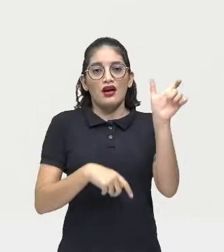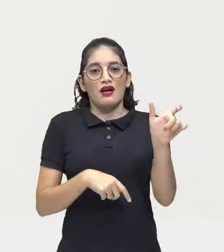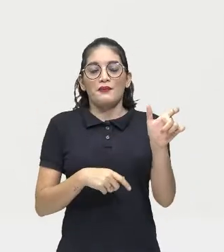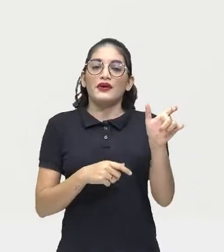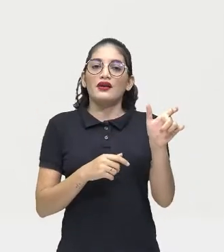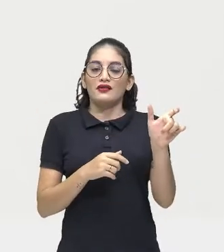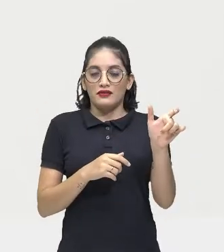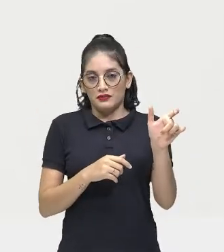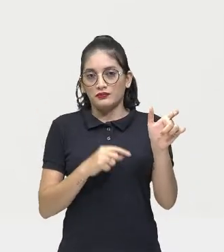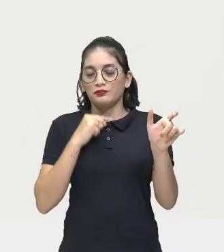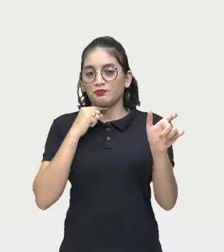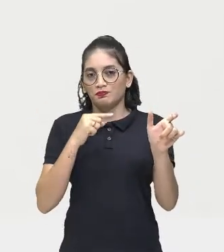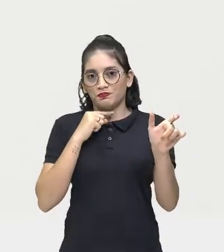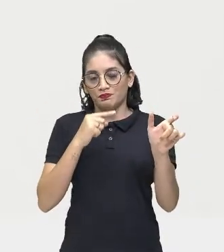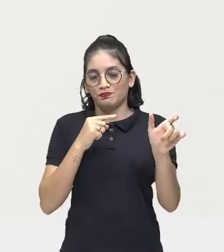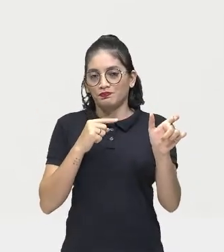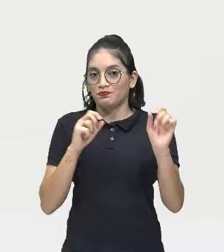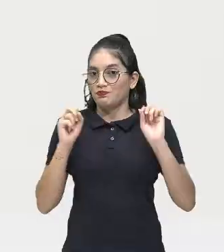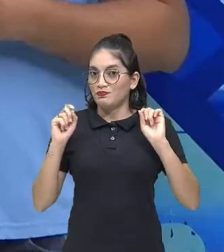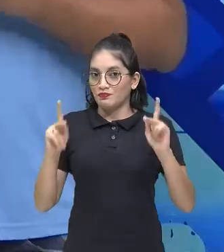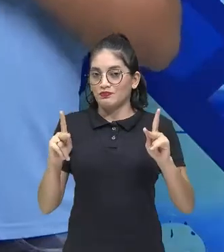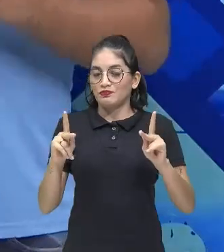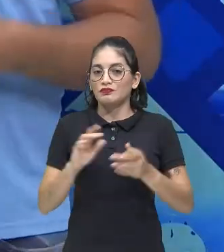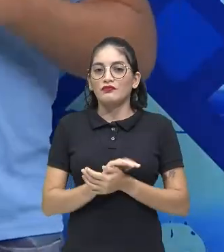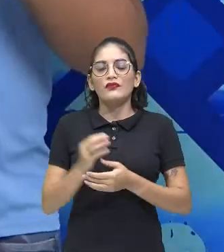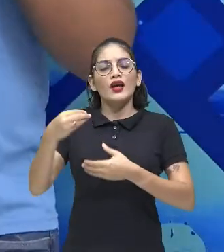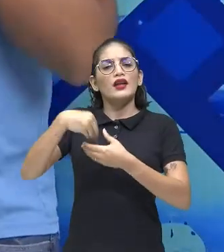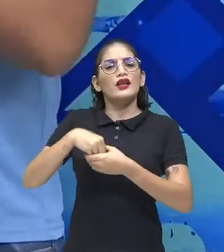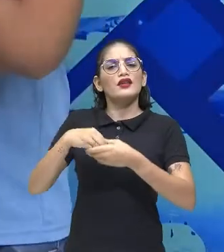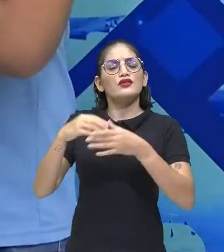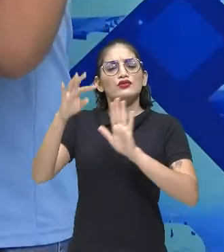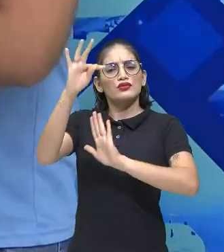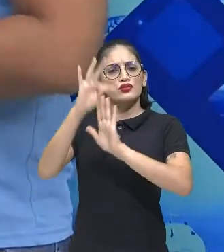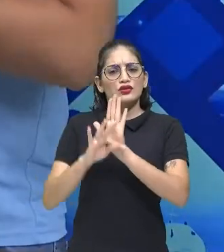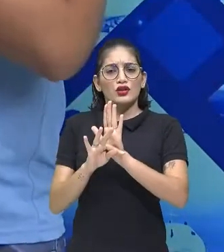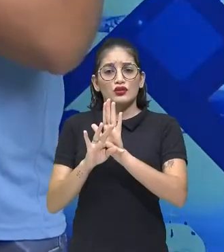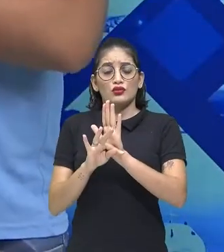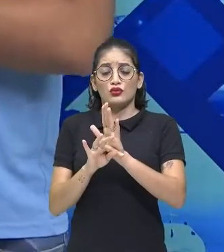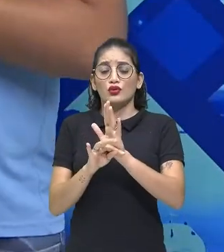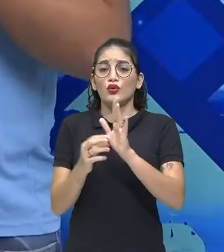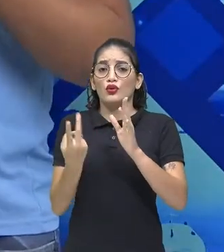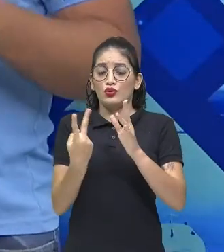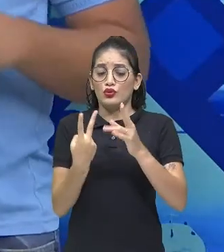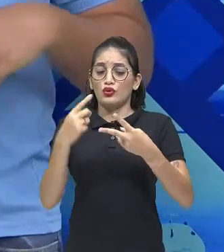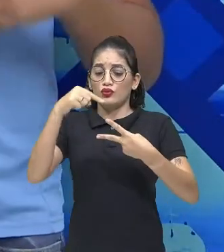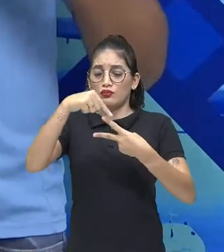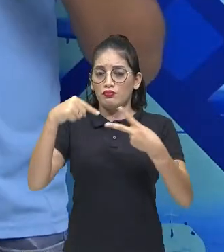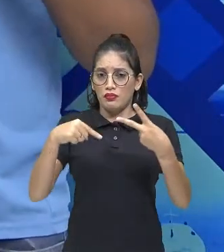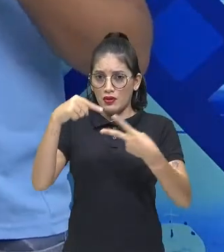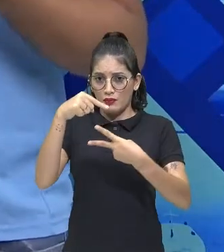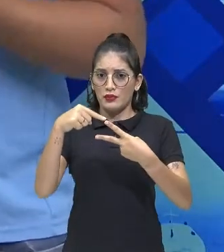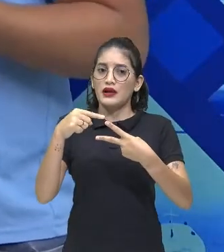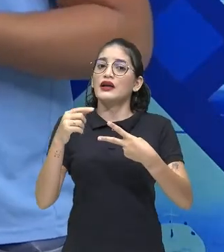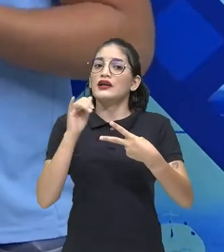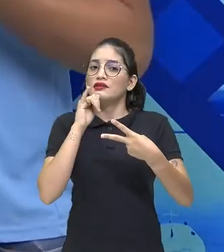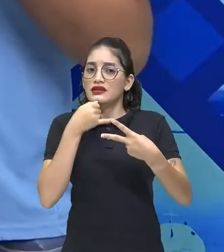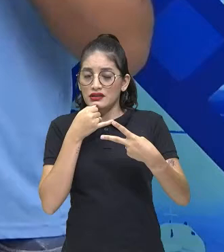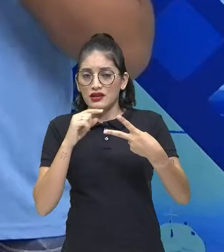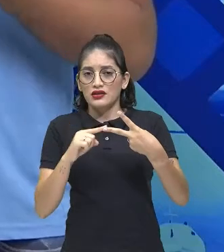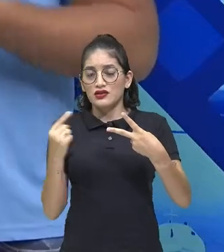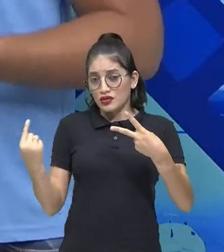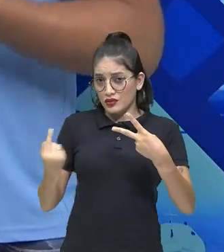palavra ninguém. Percebo que aqui dentro do texto, os dois enunciados, triste e sozinho, que são os nossos